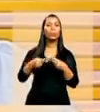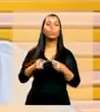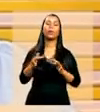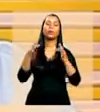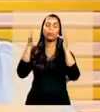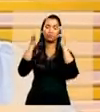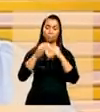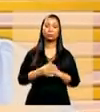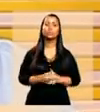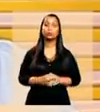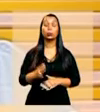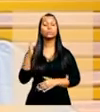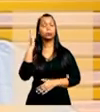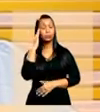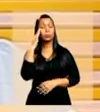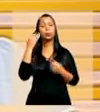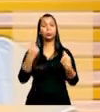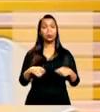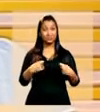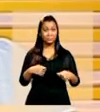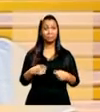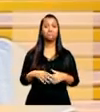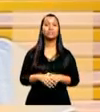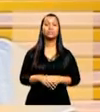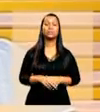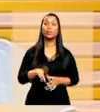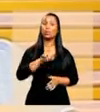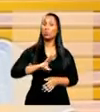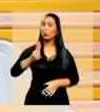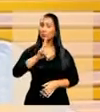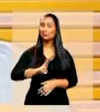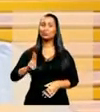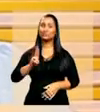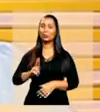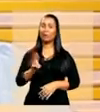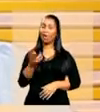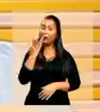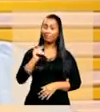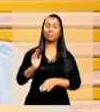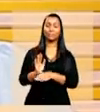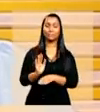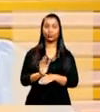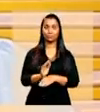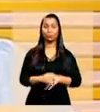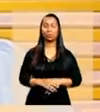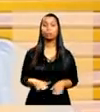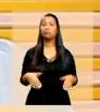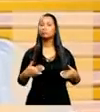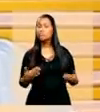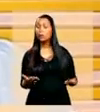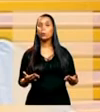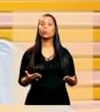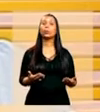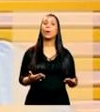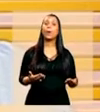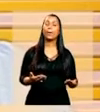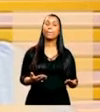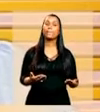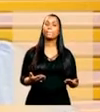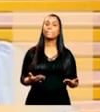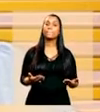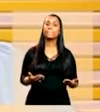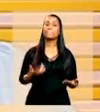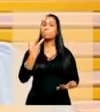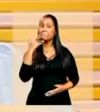com a tecnologia, tem que saber usar isso a favor da criança, né? E para